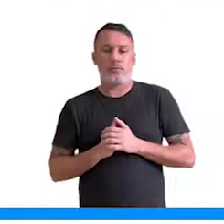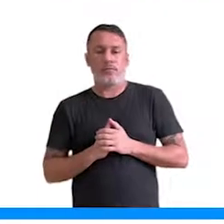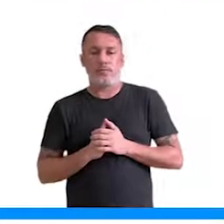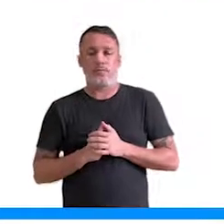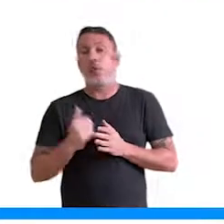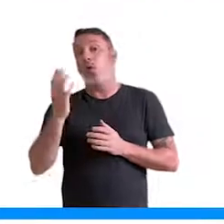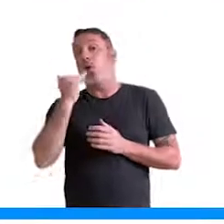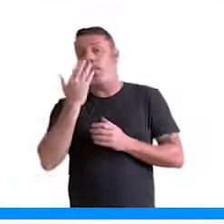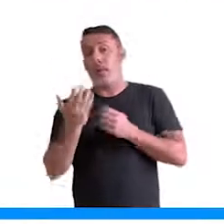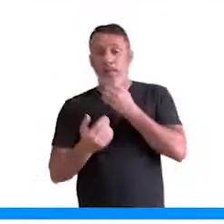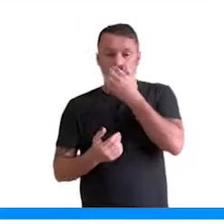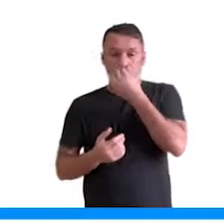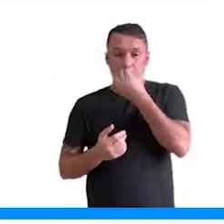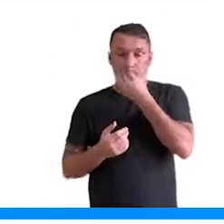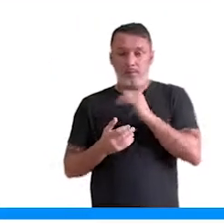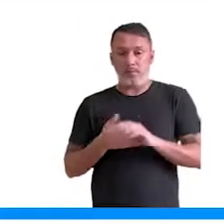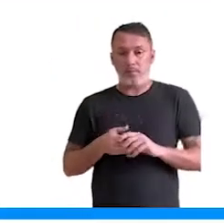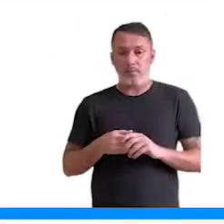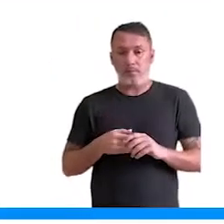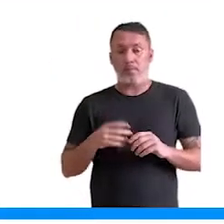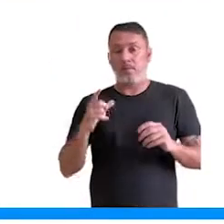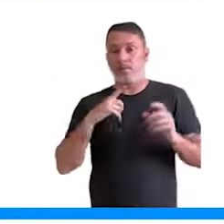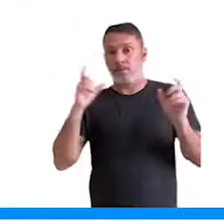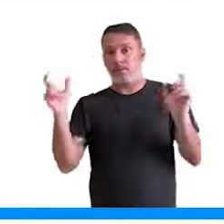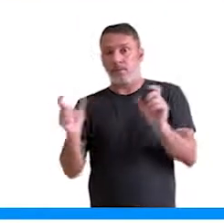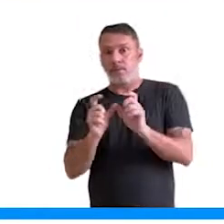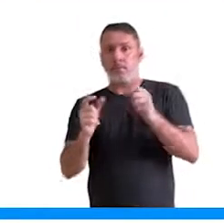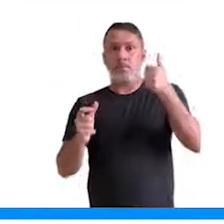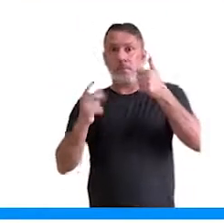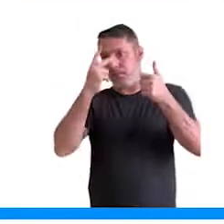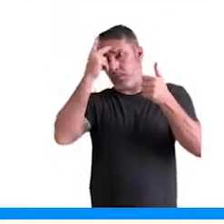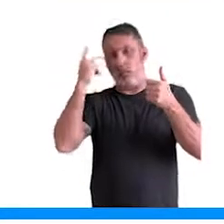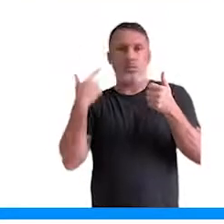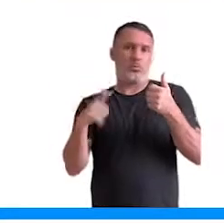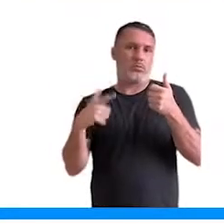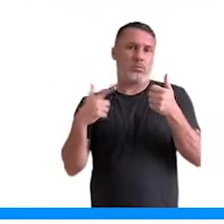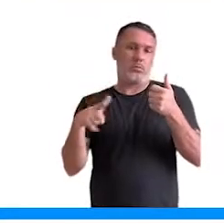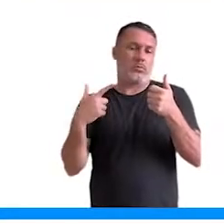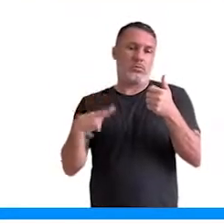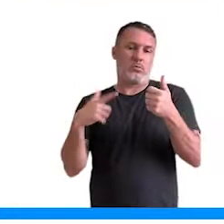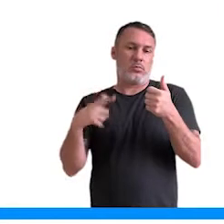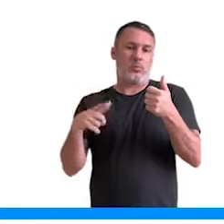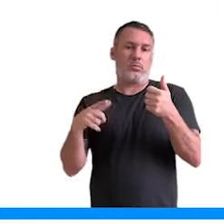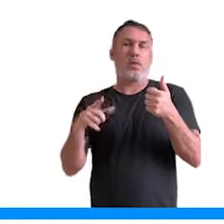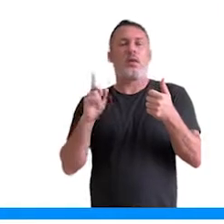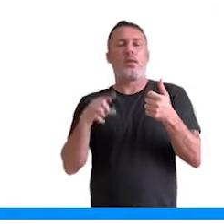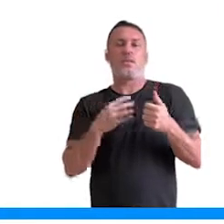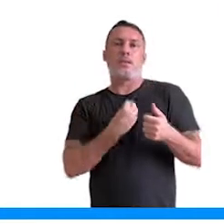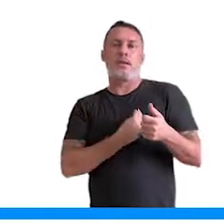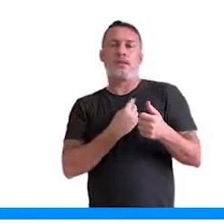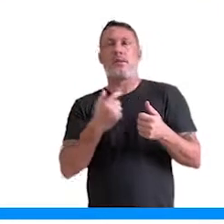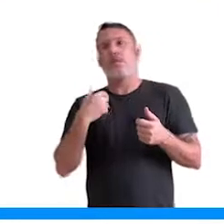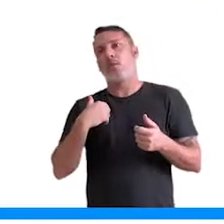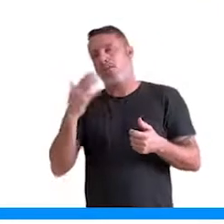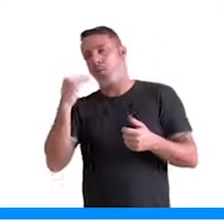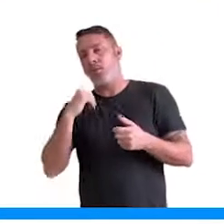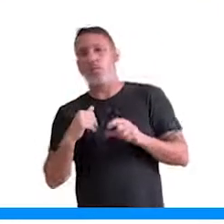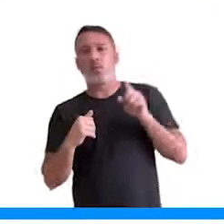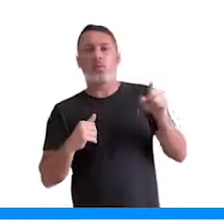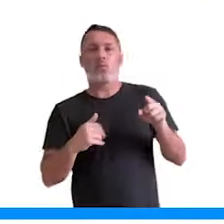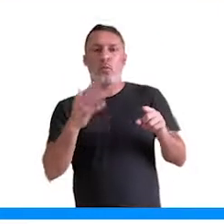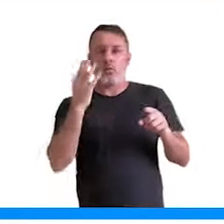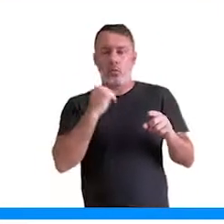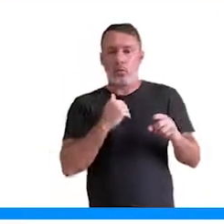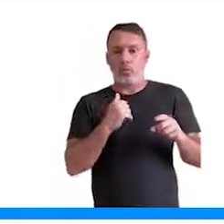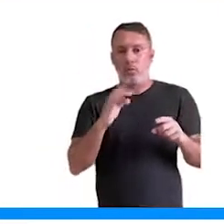então. Comer. Eu vou conjugar, a primeira pessoa não existe, então eu vou conjugar no presente, eu